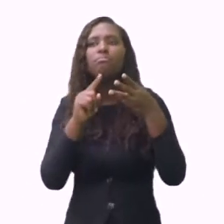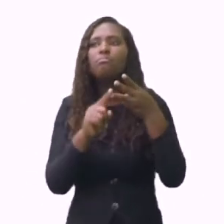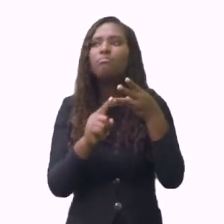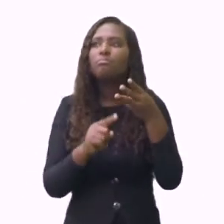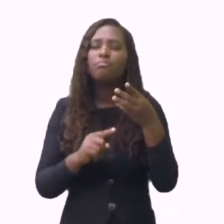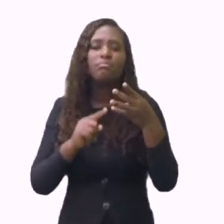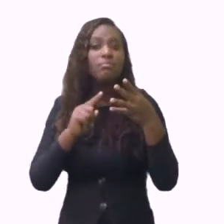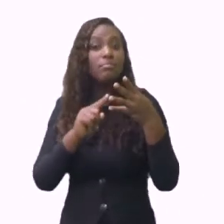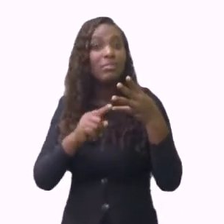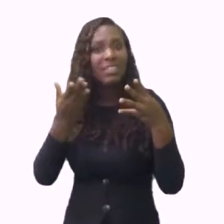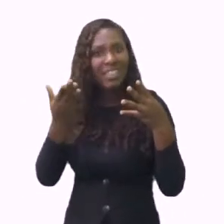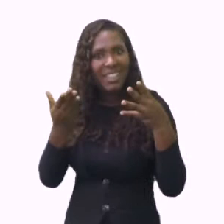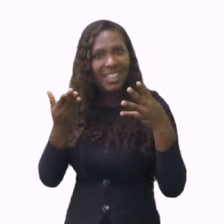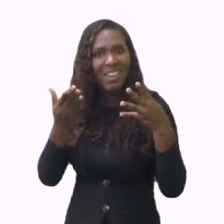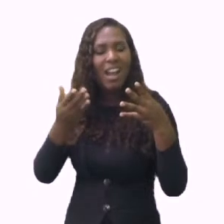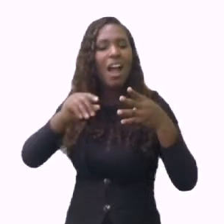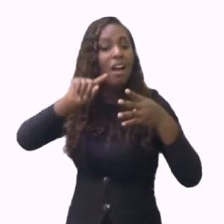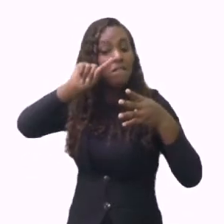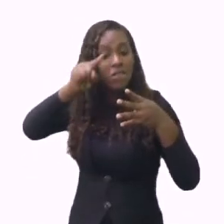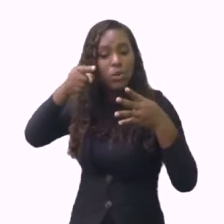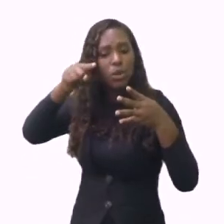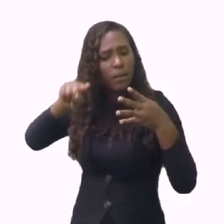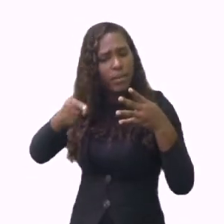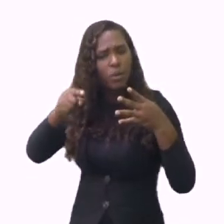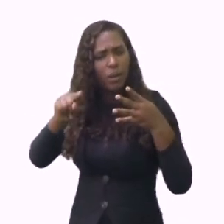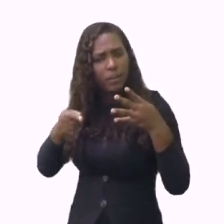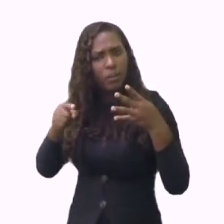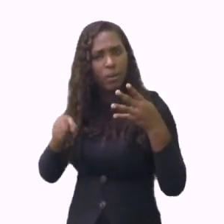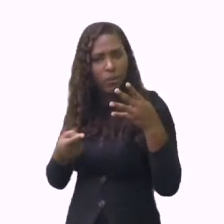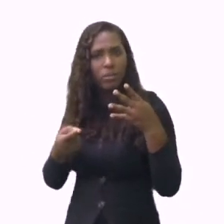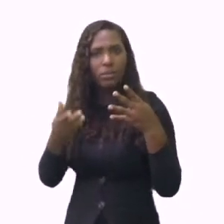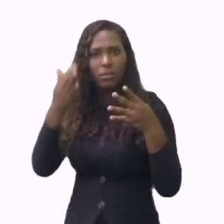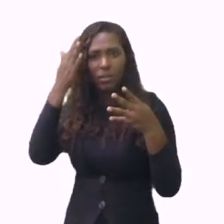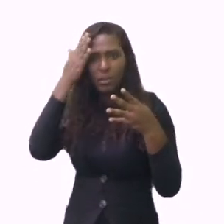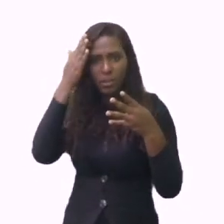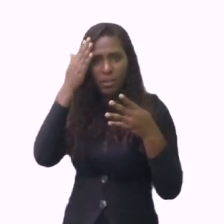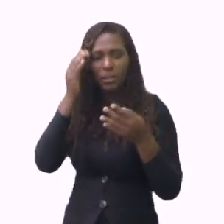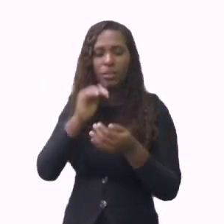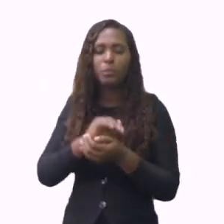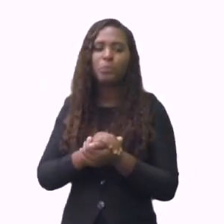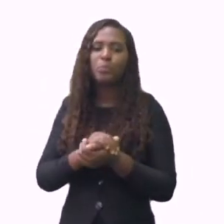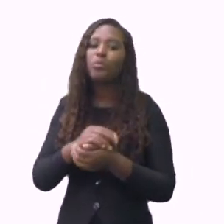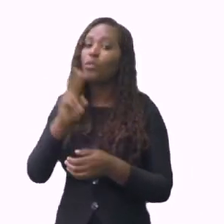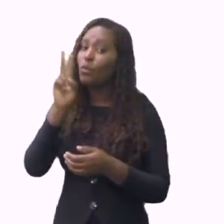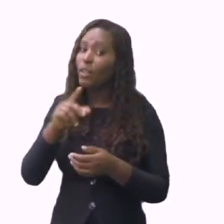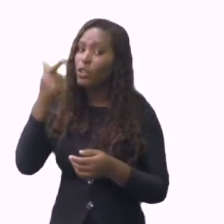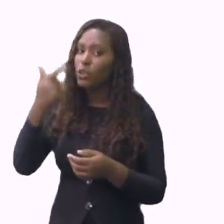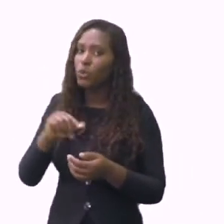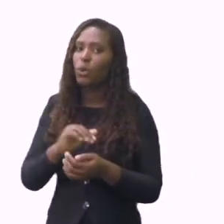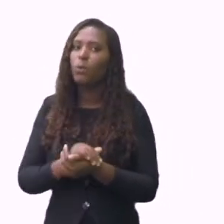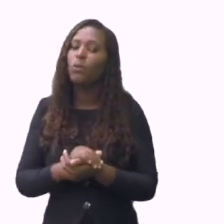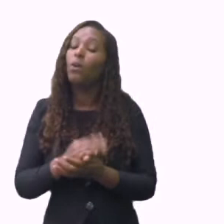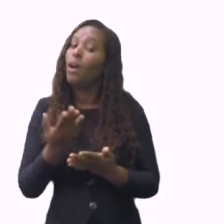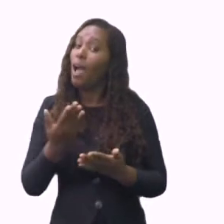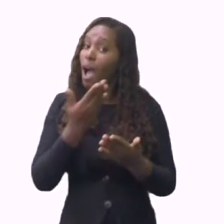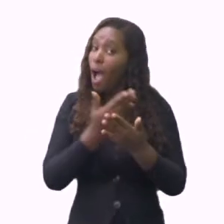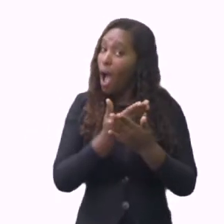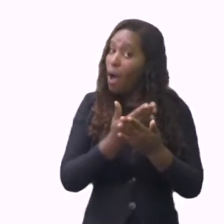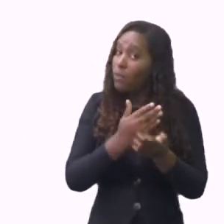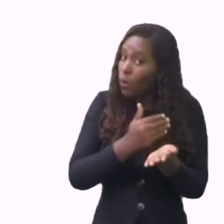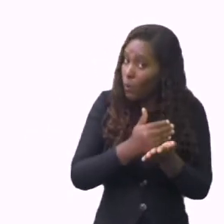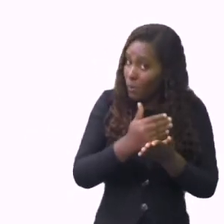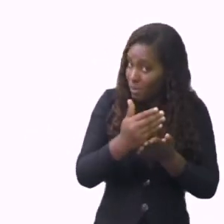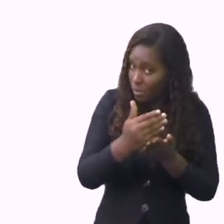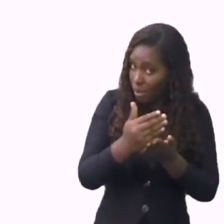escreveu, ela quer dizer que naquele momento ali eu preciso dar alguma pausa. Vou ler novamente. Para o início das aulas, vou